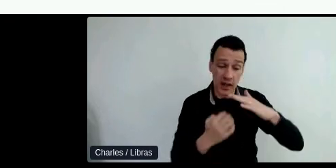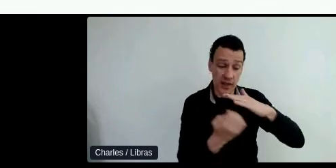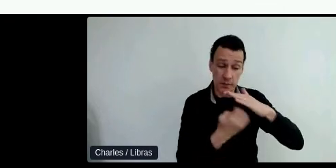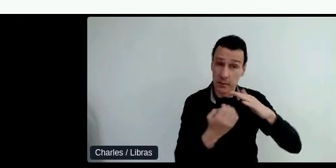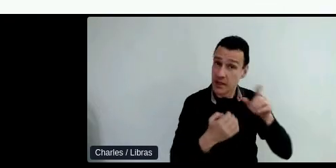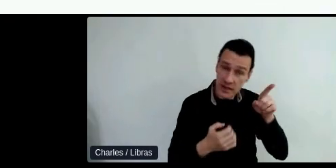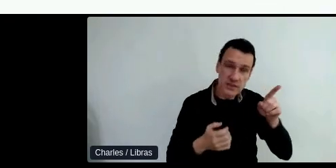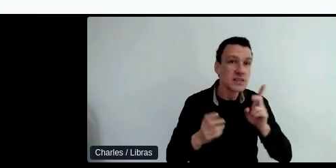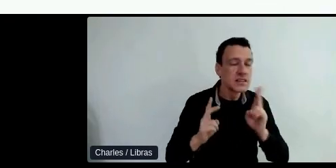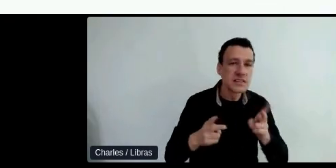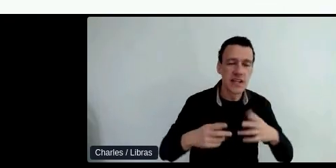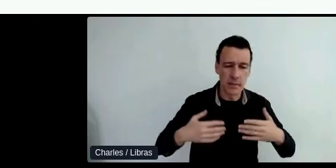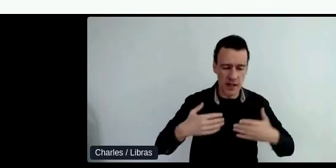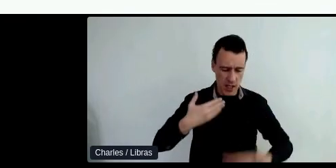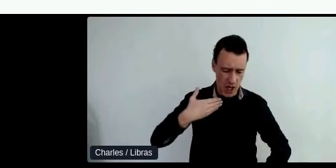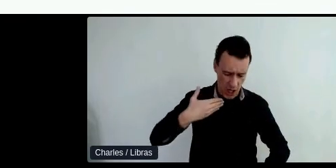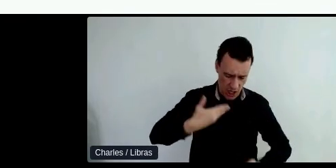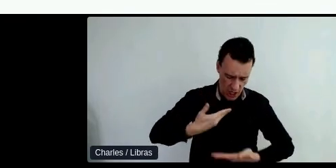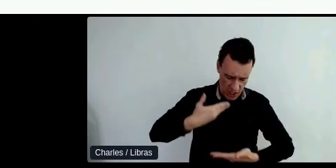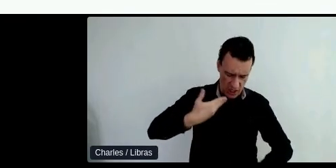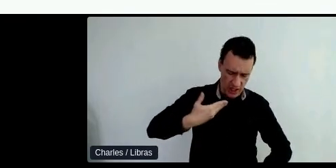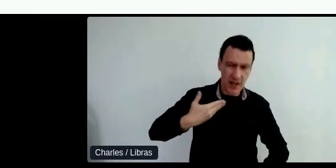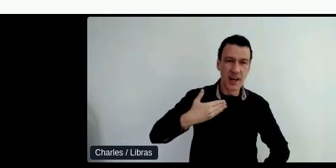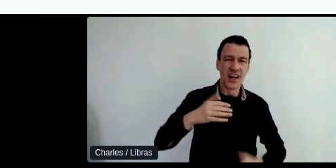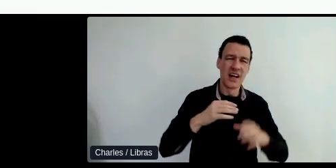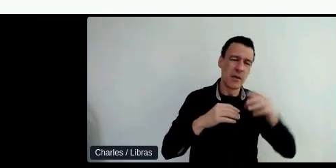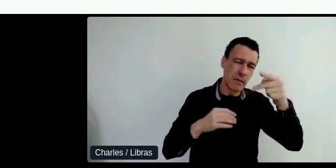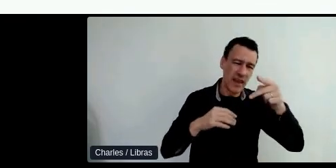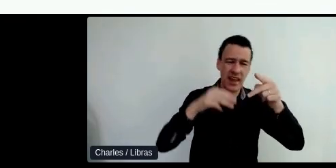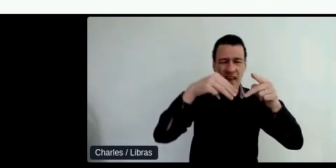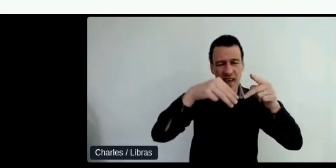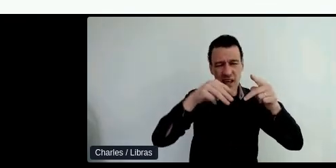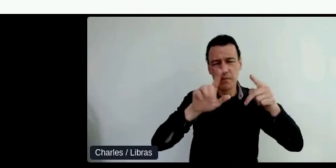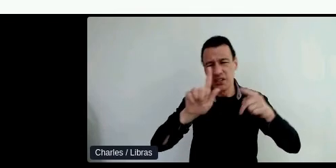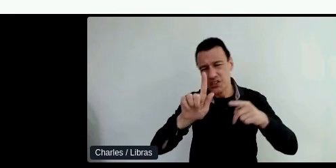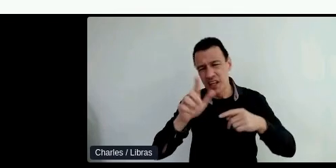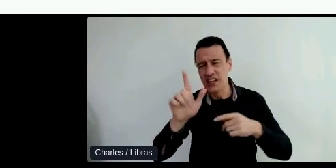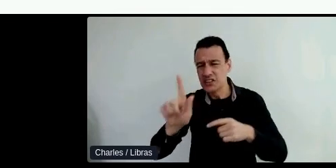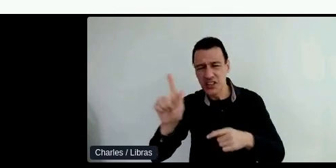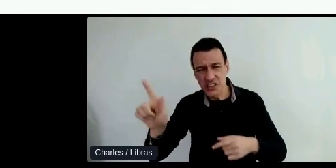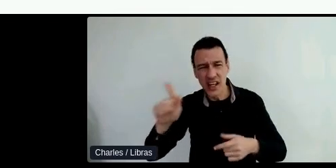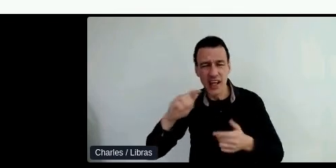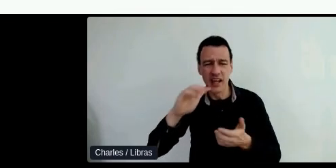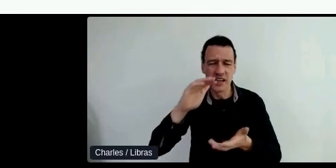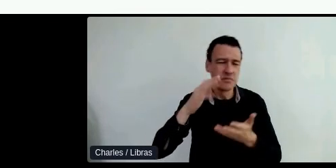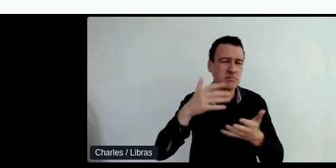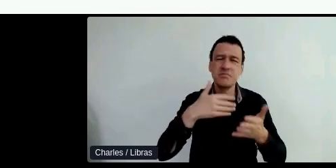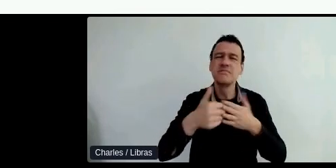PMG, Baby Look, GG. Ou seja, eles tiveram essa